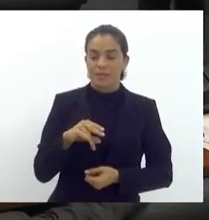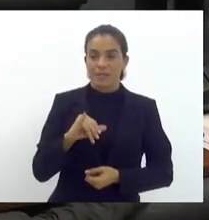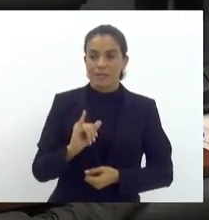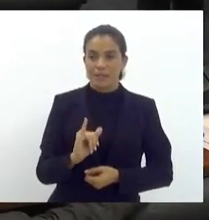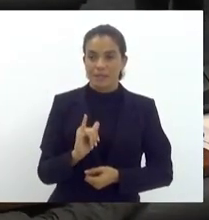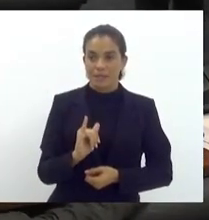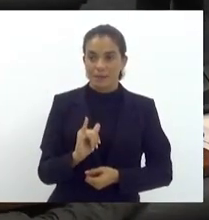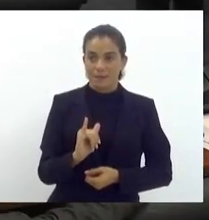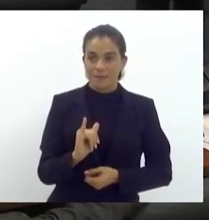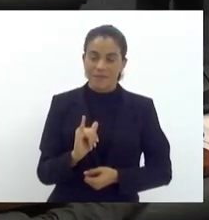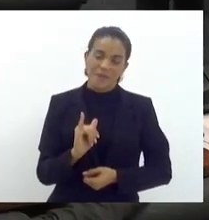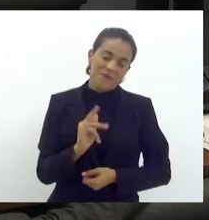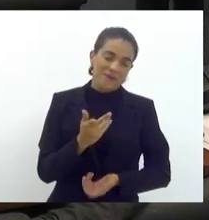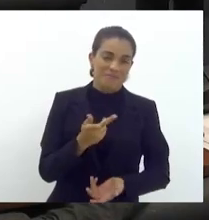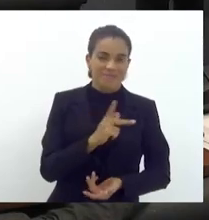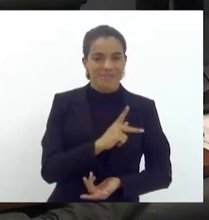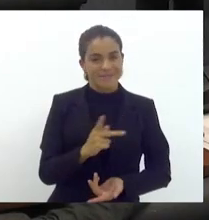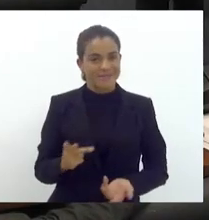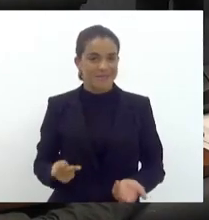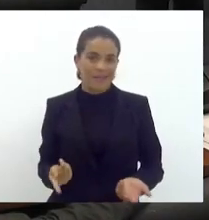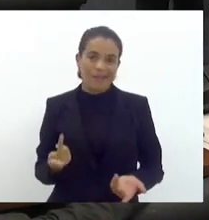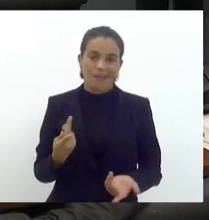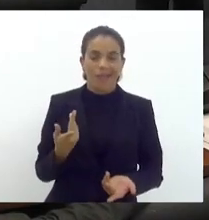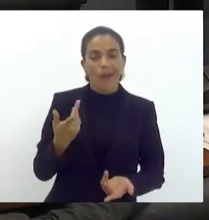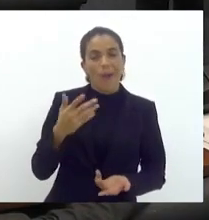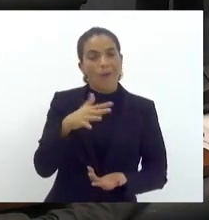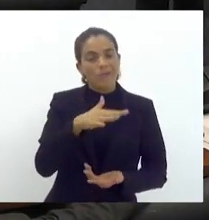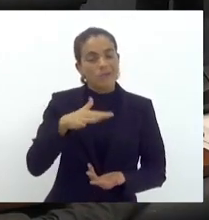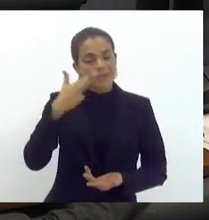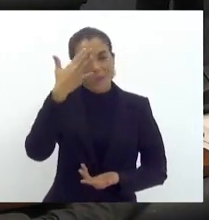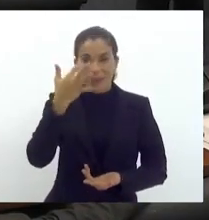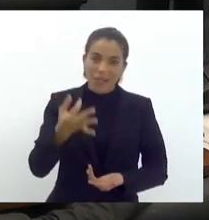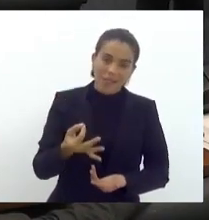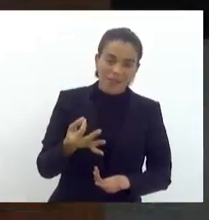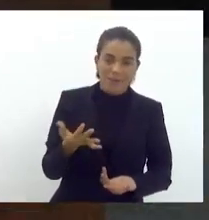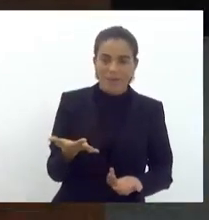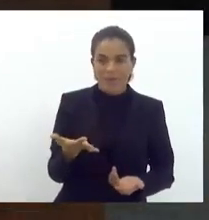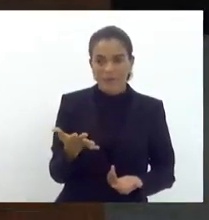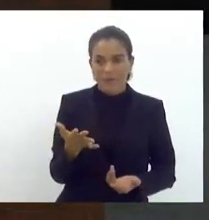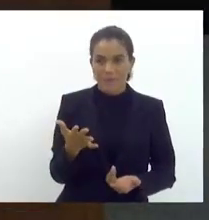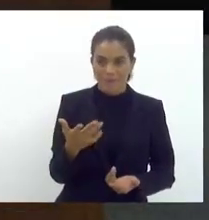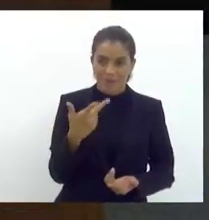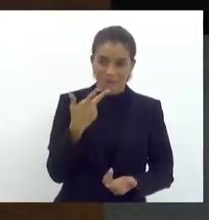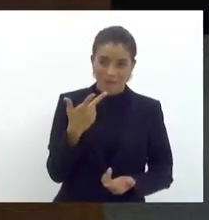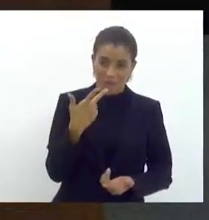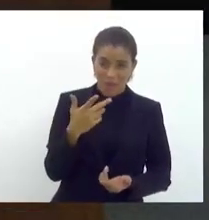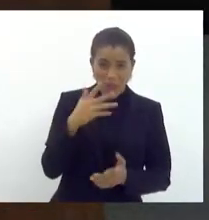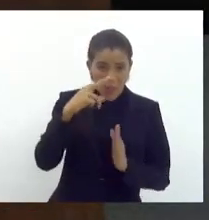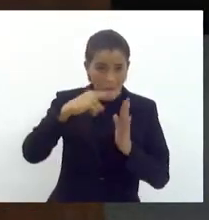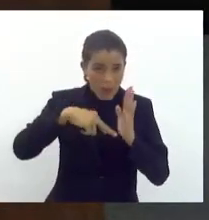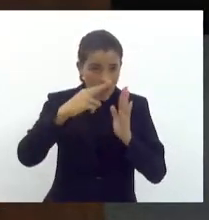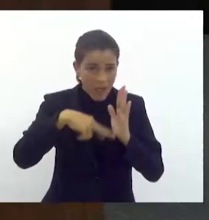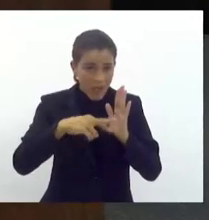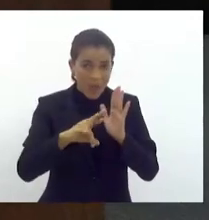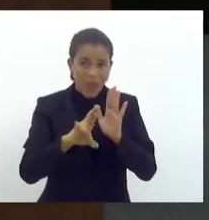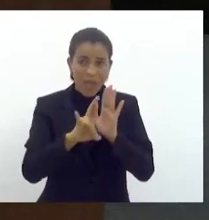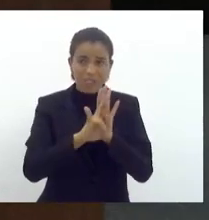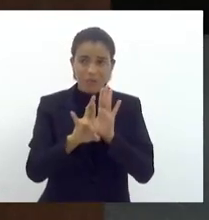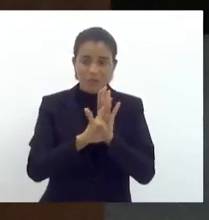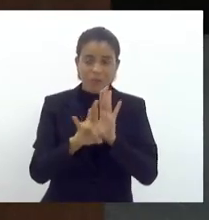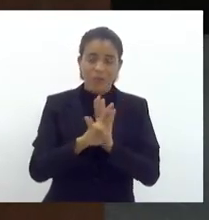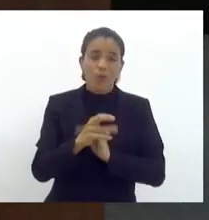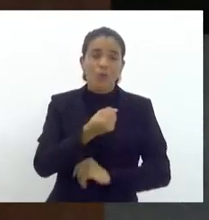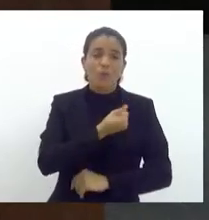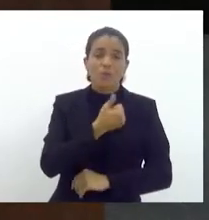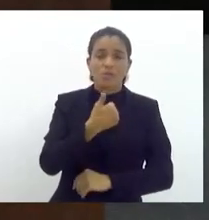é presidente obviamente é uma questão interpretativa e diferente do que fui acusado Eu leio o Regimento é o artigo 112